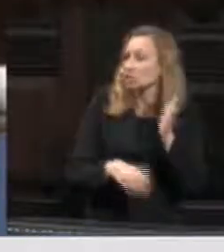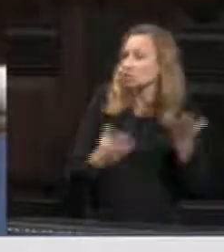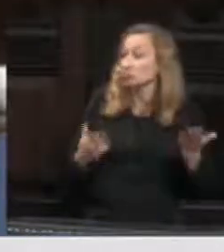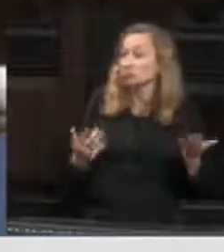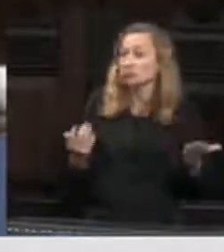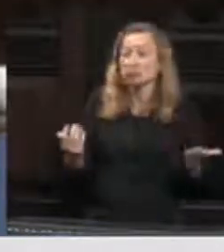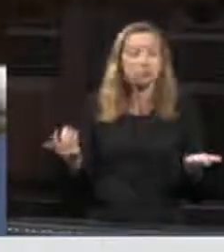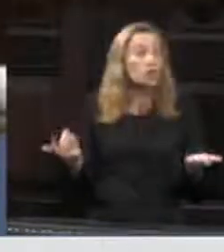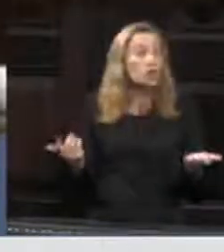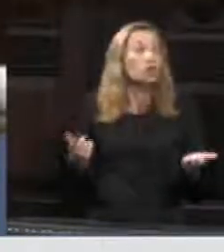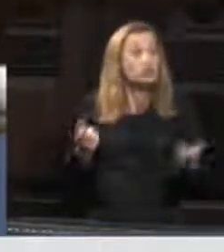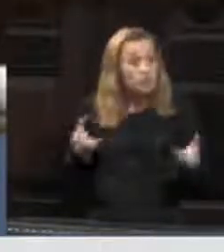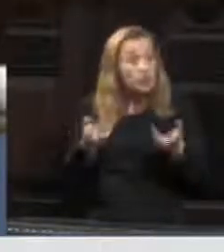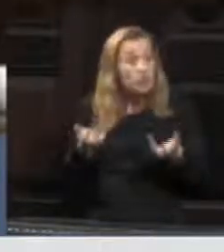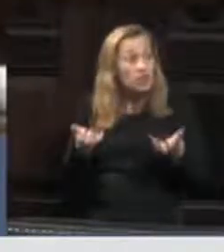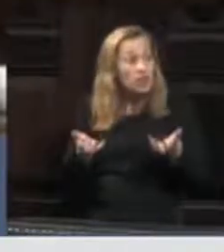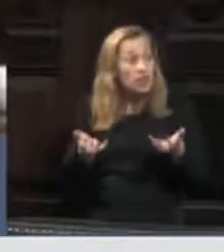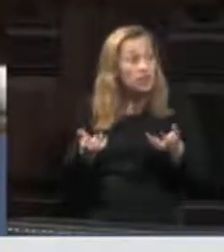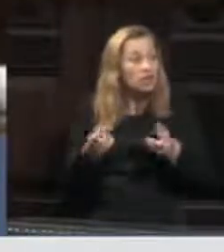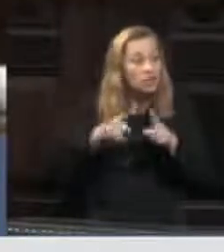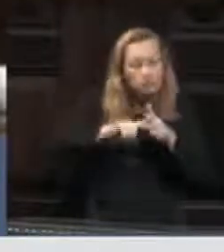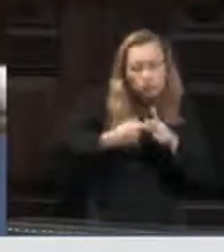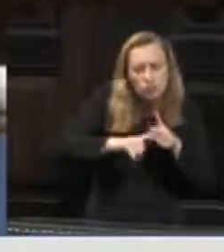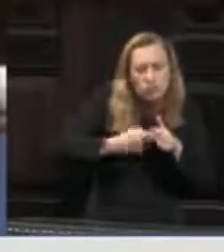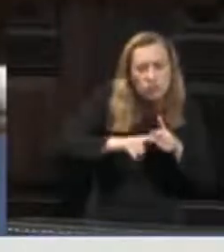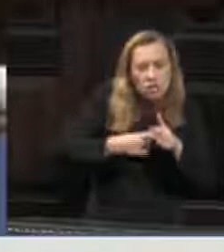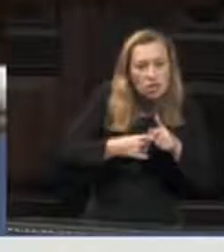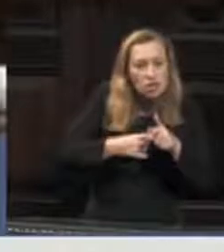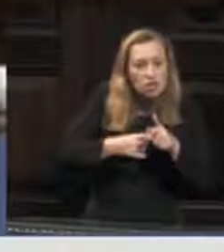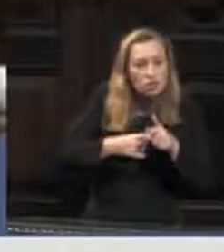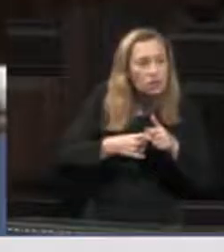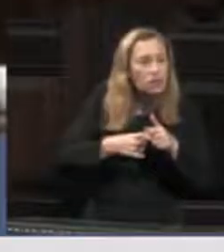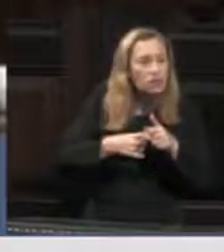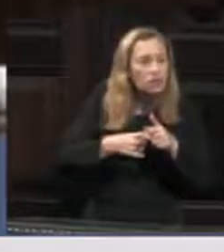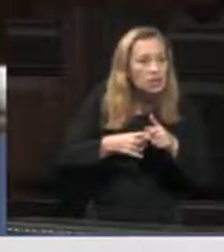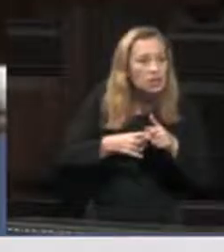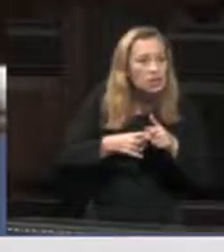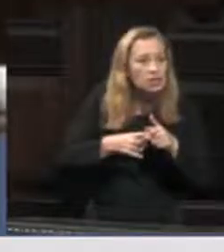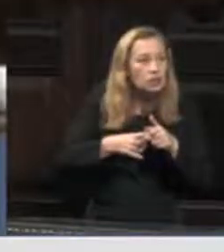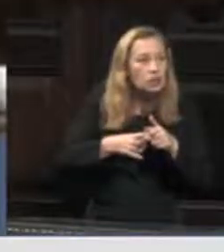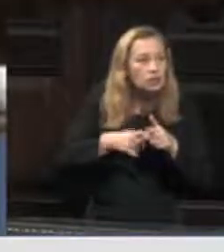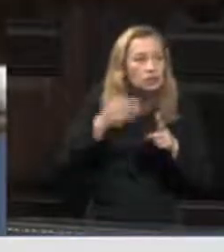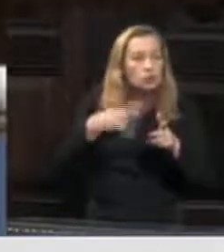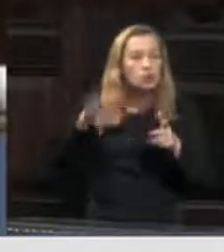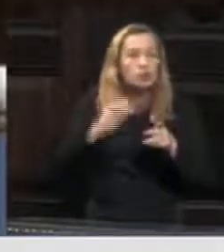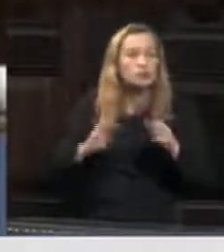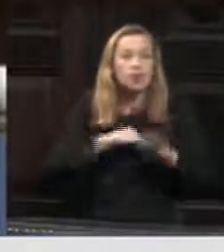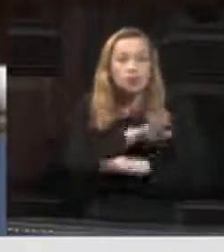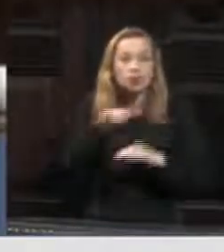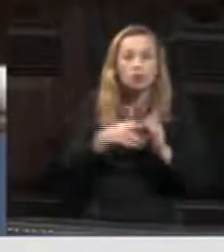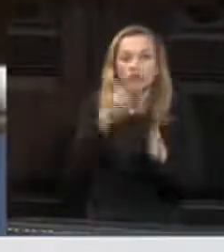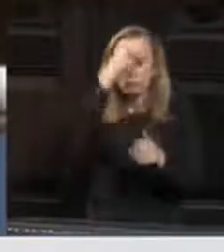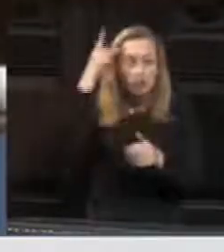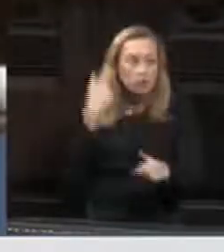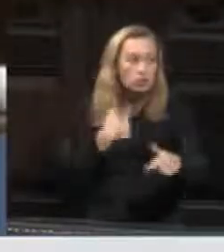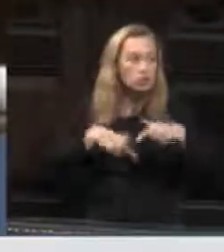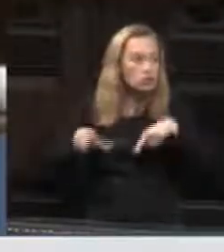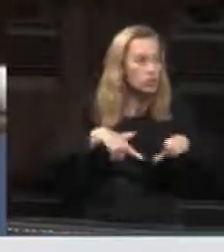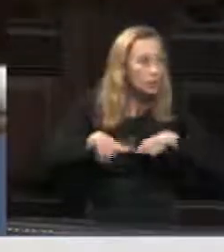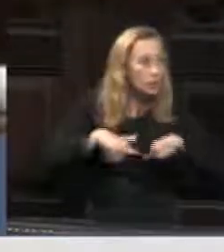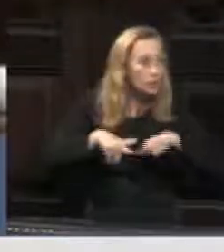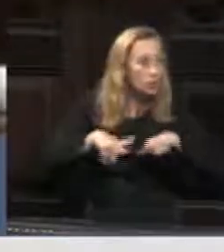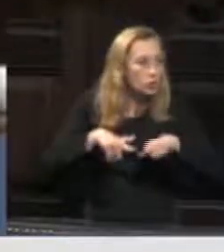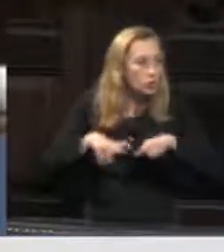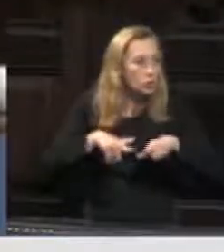e um ajuste em cima do piso para todos os trabalhadores do estado cujo